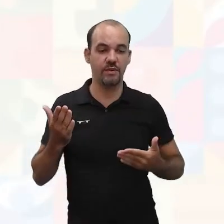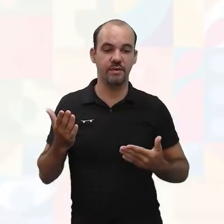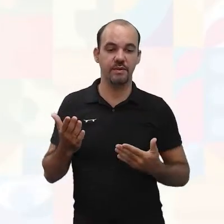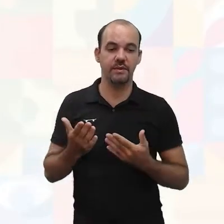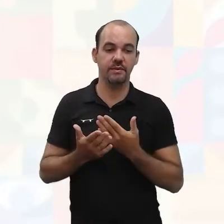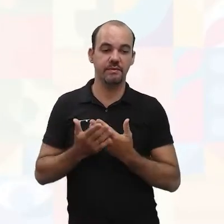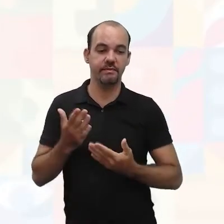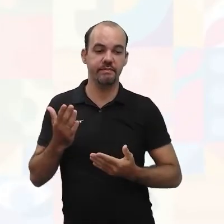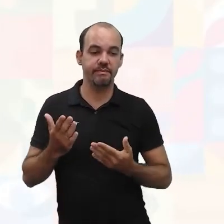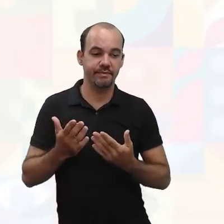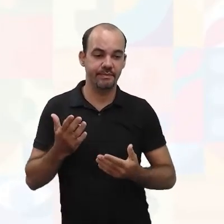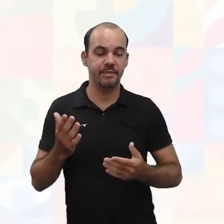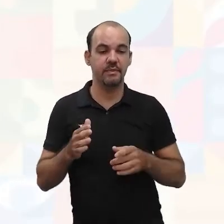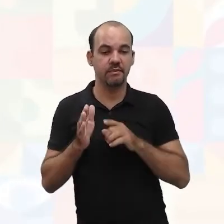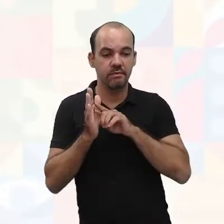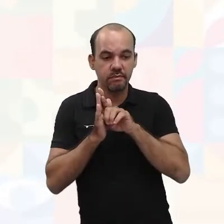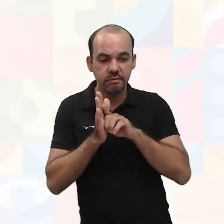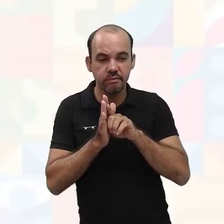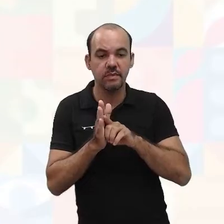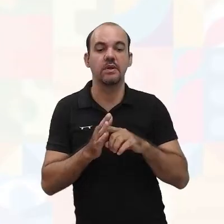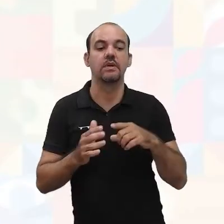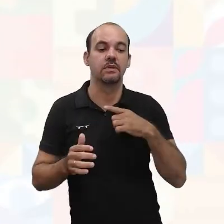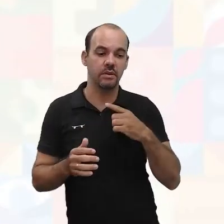fiscalizadores também existem, para que eles possam